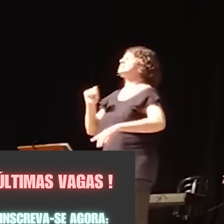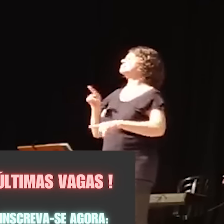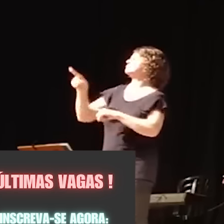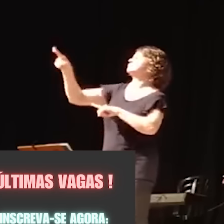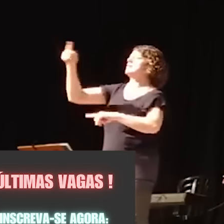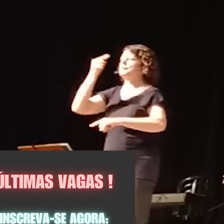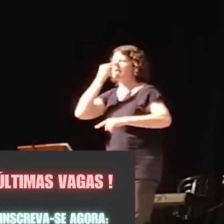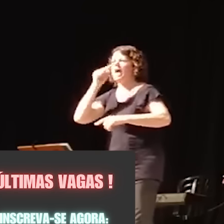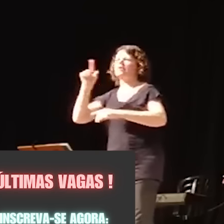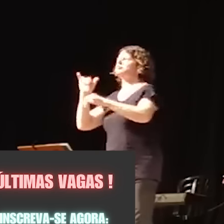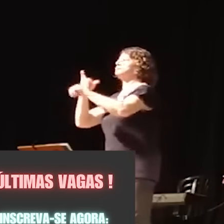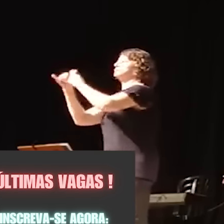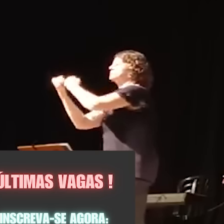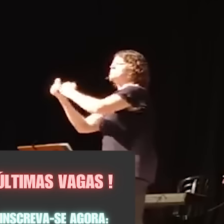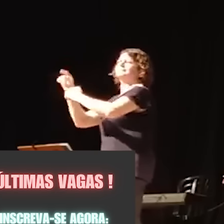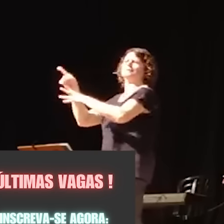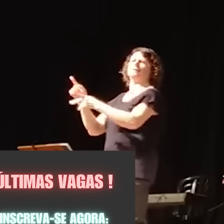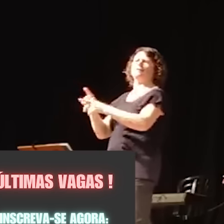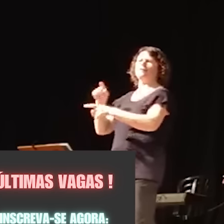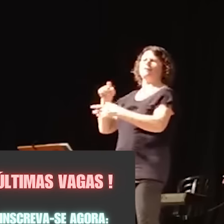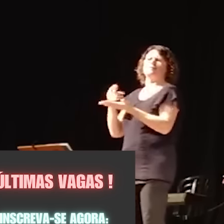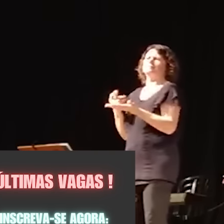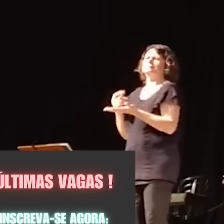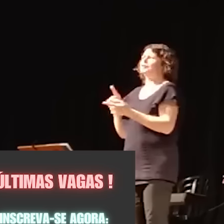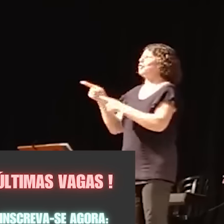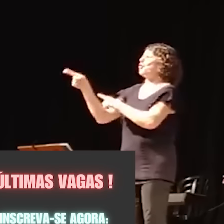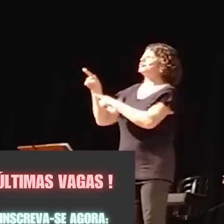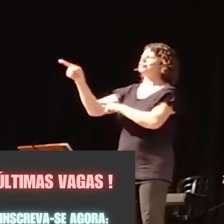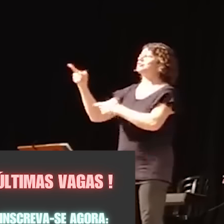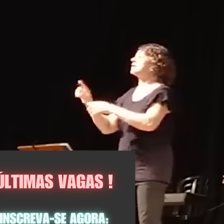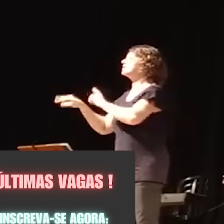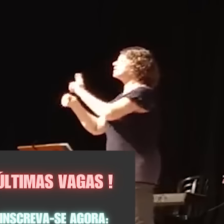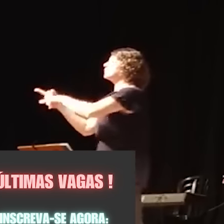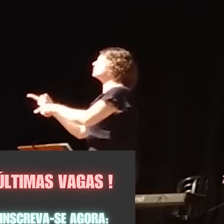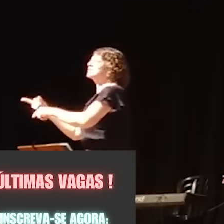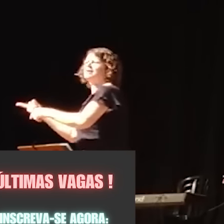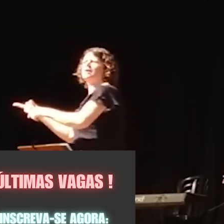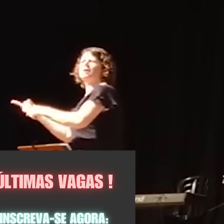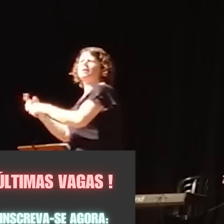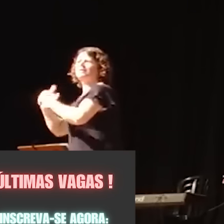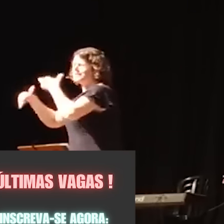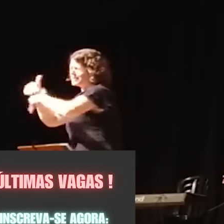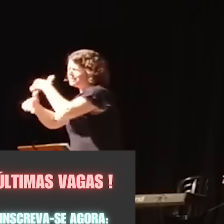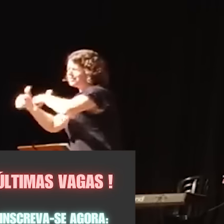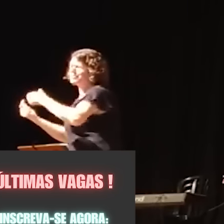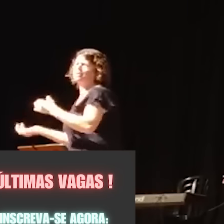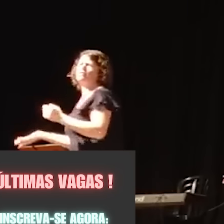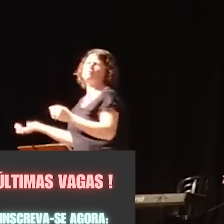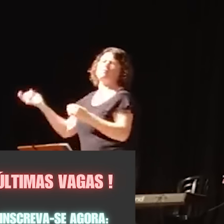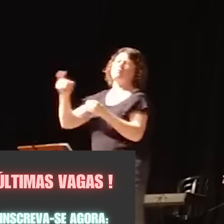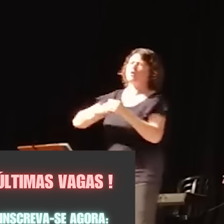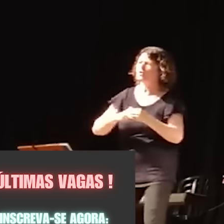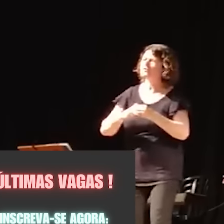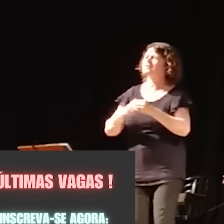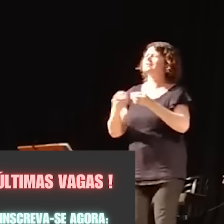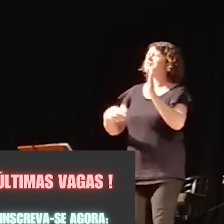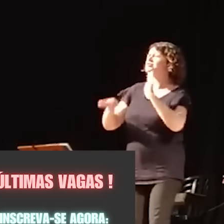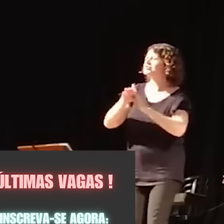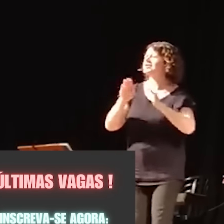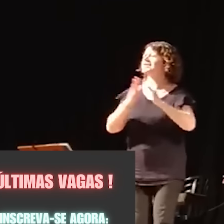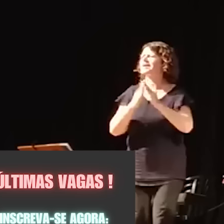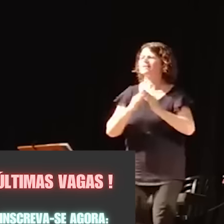sãoos Pinhais ou parar o cara e quando você chega em casa você descobre que teu filho tá envolvido com droga você chega em casa